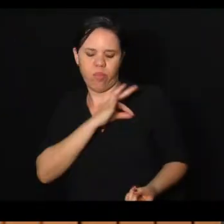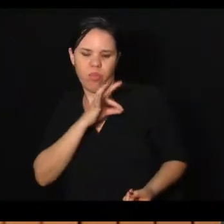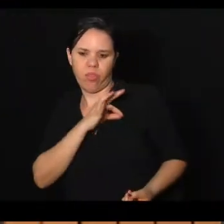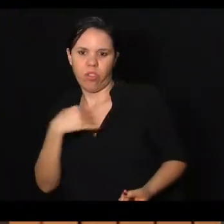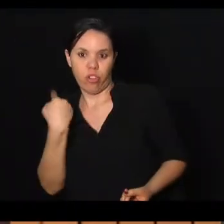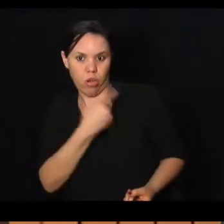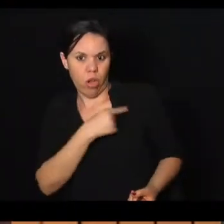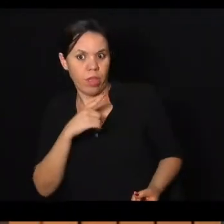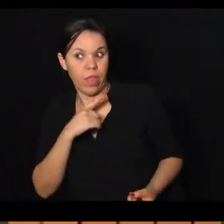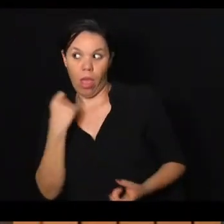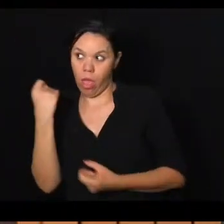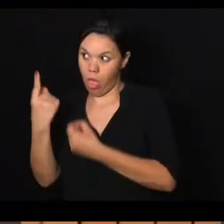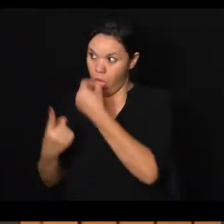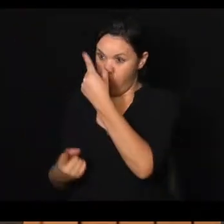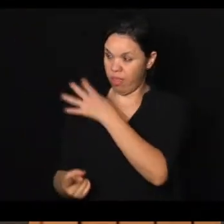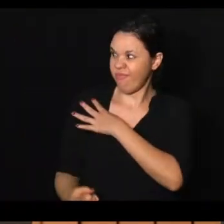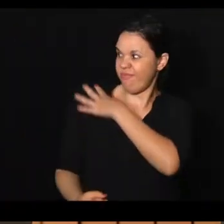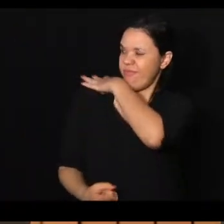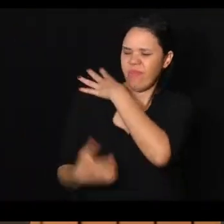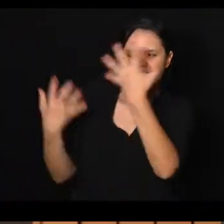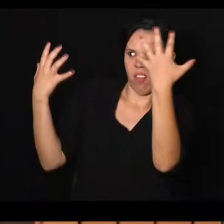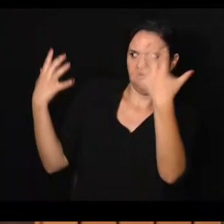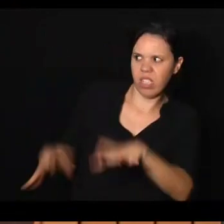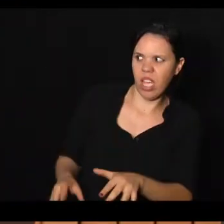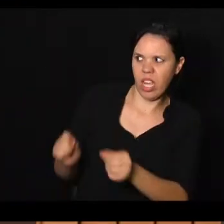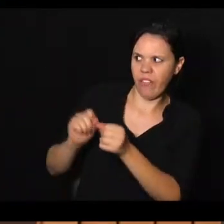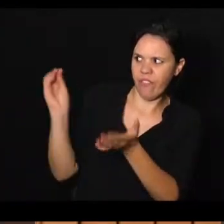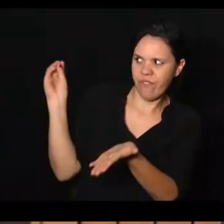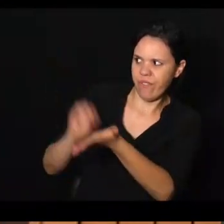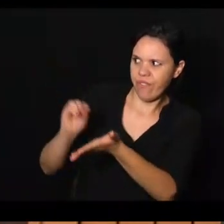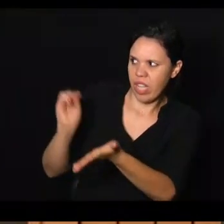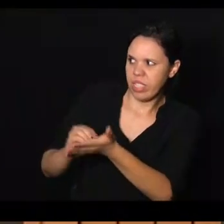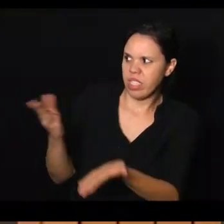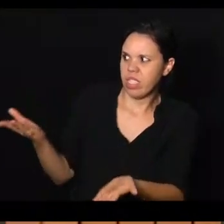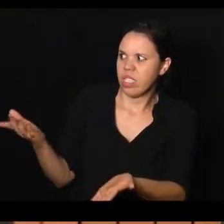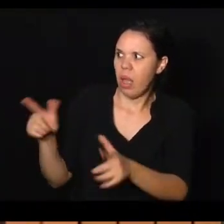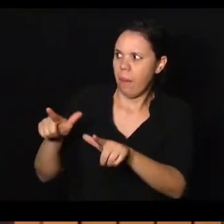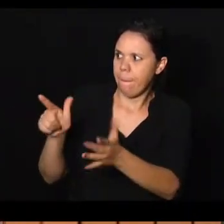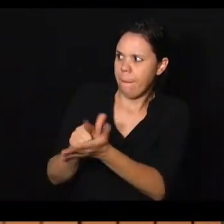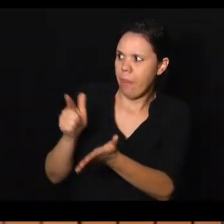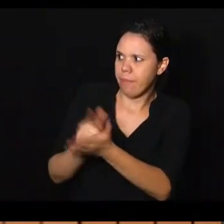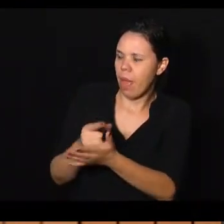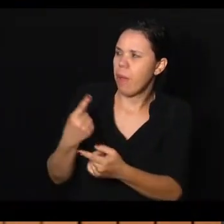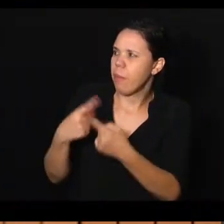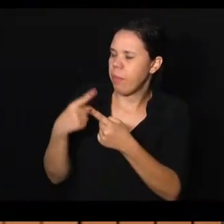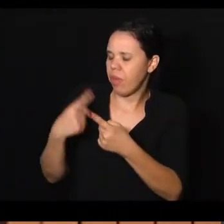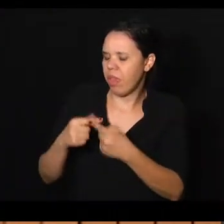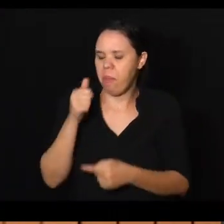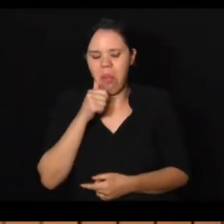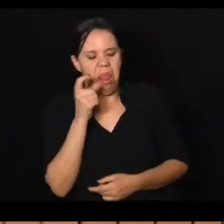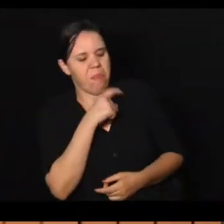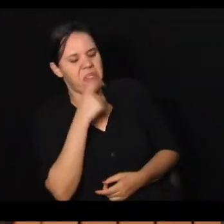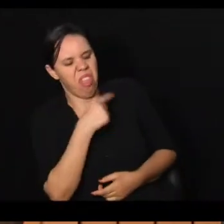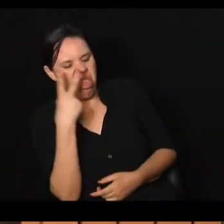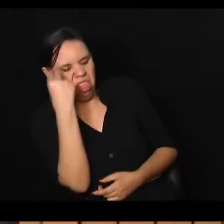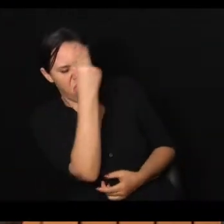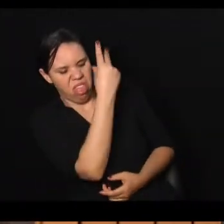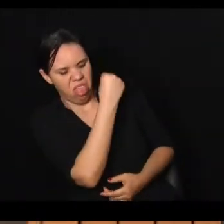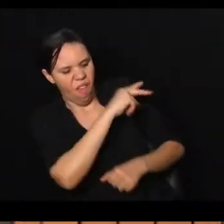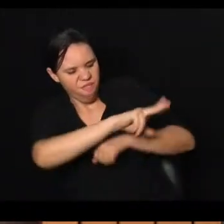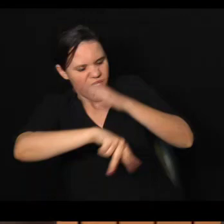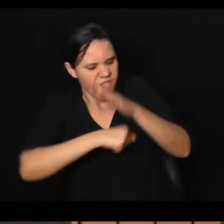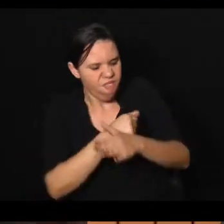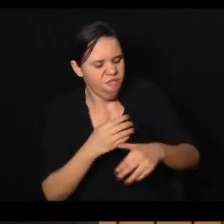temos alguns delegados que não querem fazer ocorrência, porque cigana é mentirosa, enganadora e